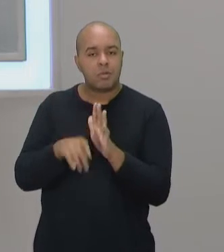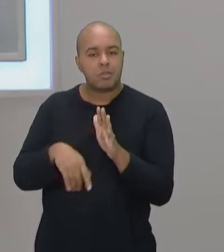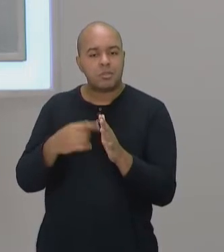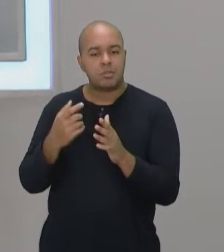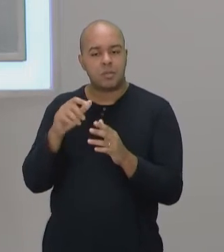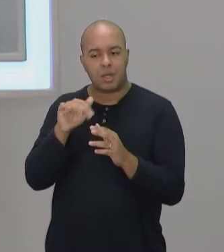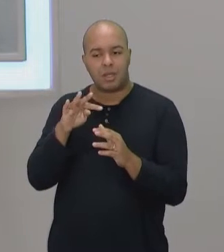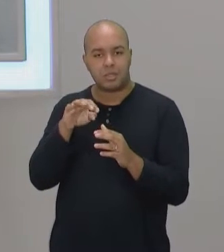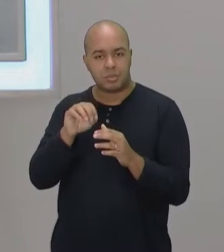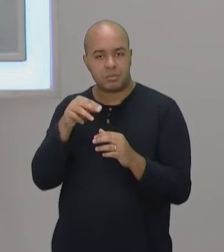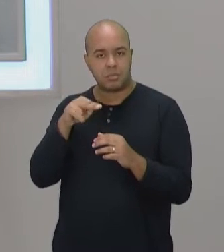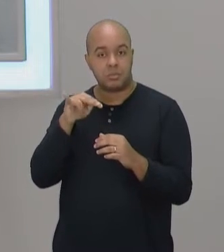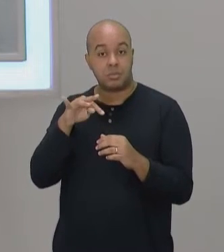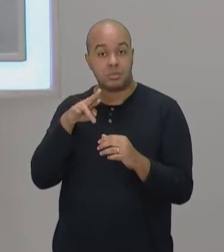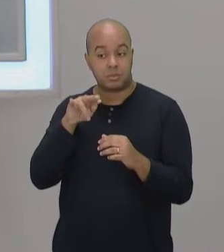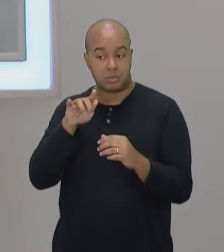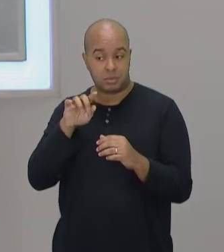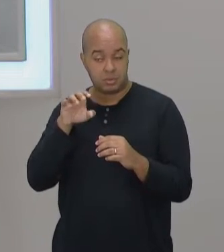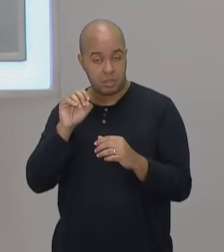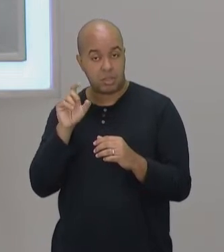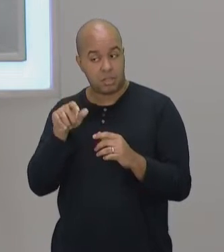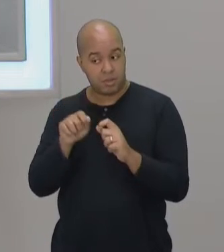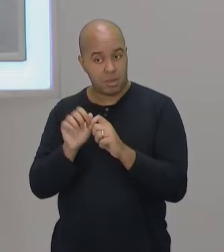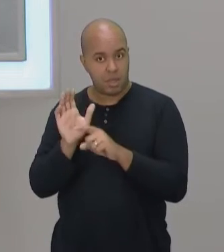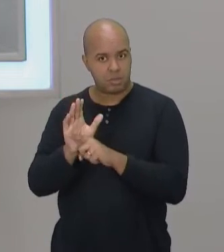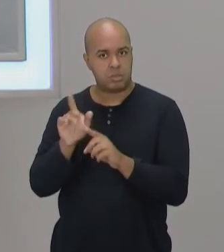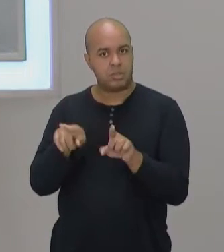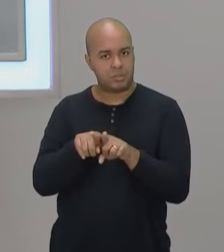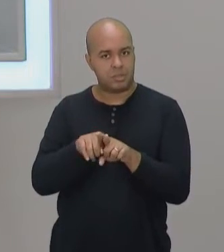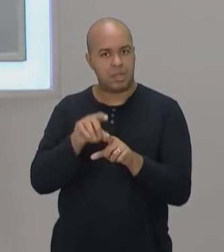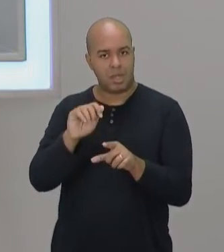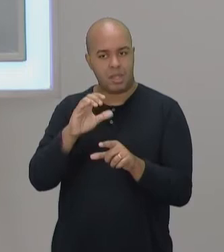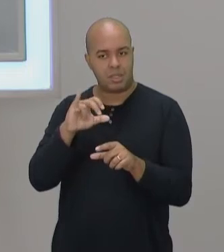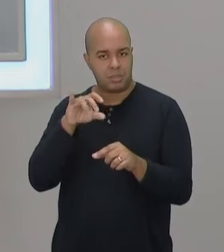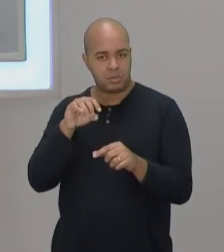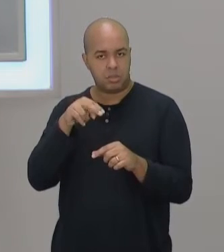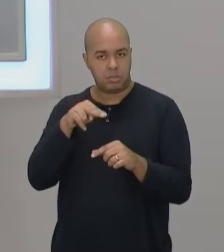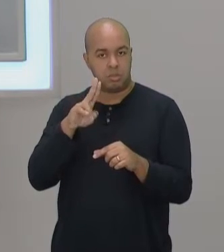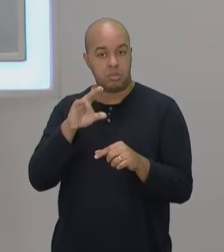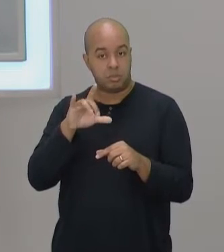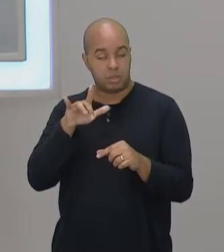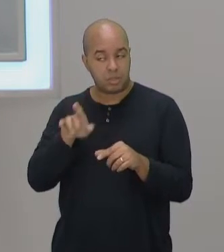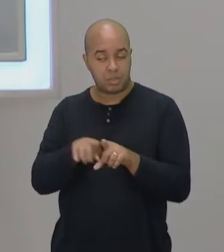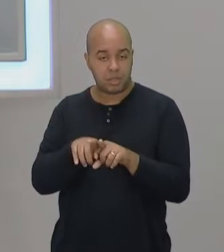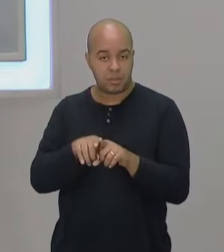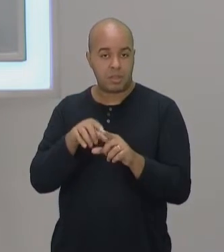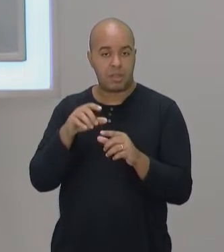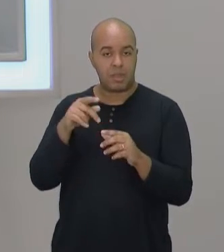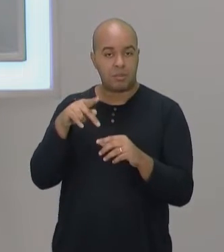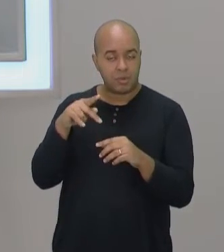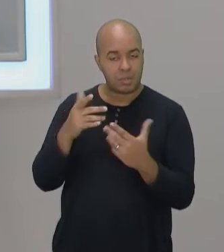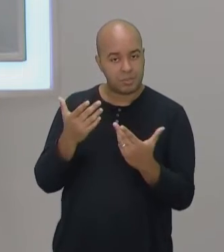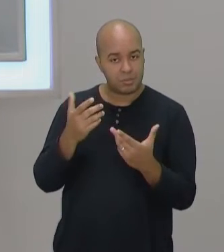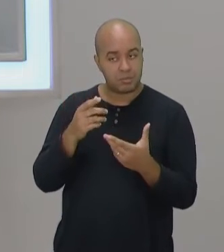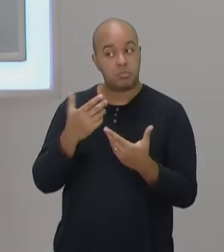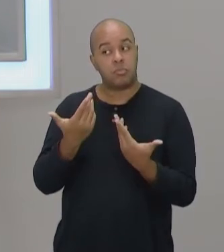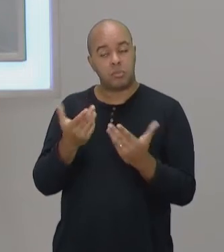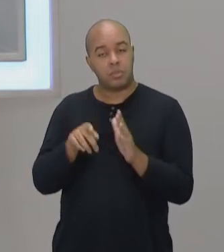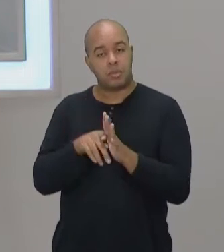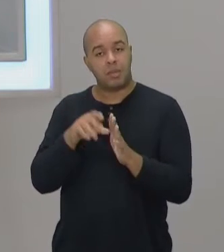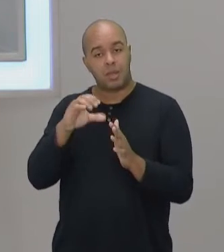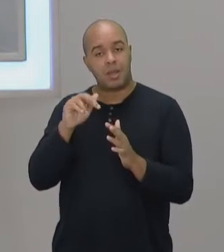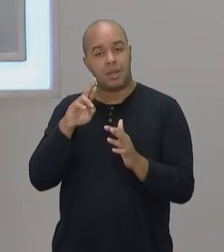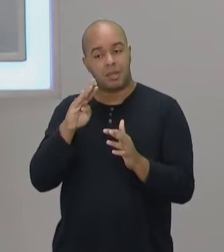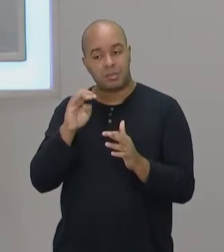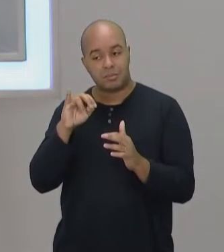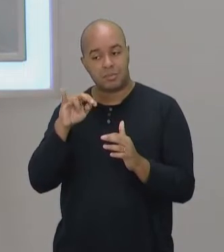do átomo de nitrogênio? Nitrogênio ele faz parte tanto dos ácidos nucleicos quanto das proteínas, quanto de